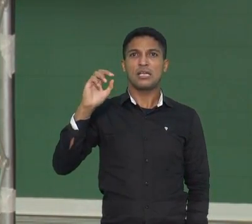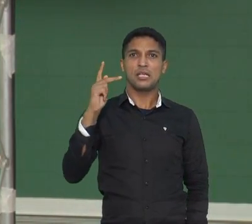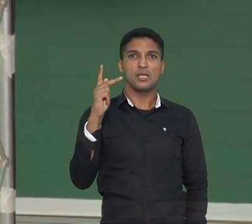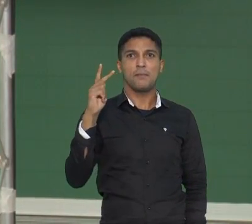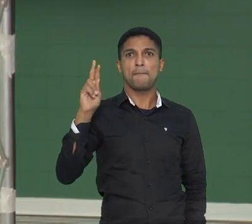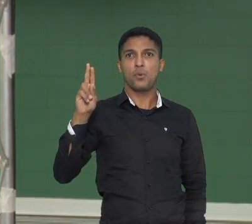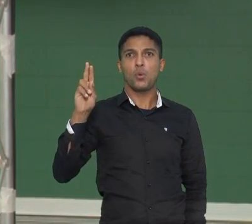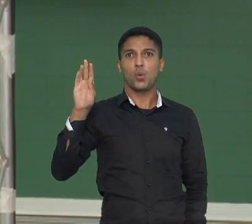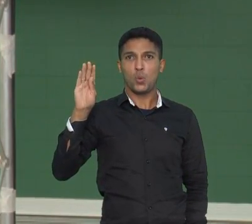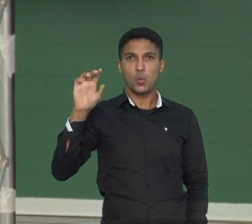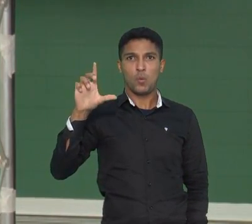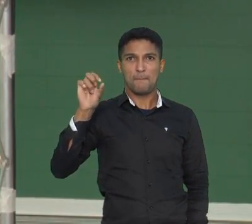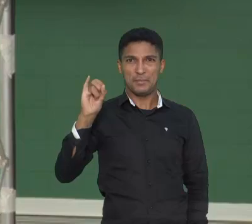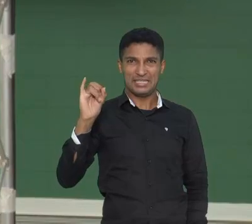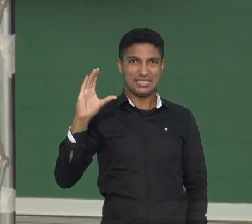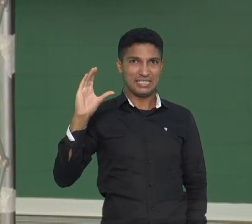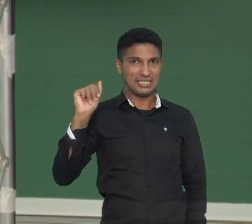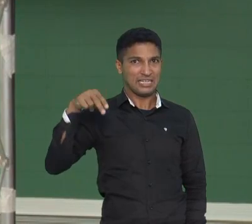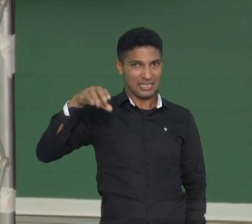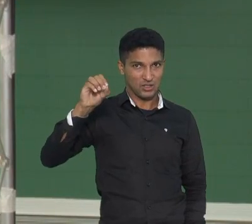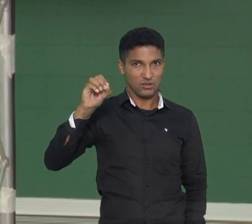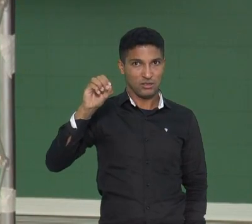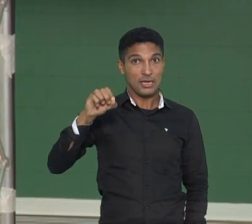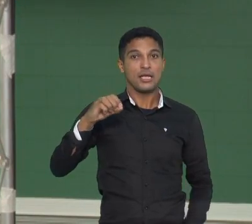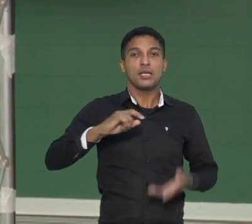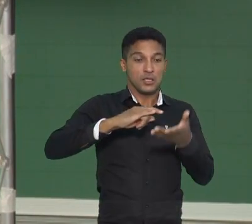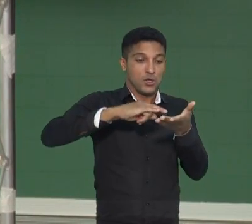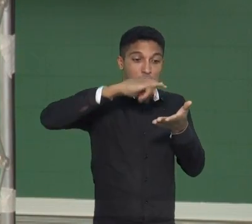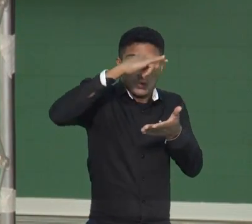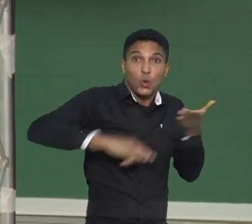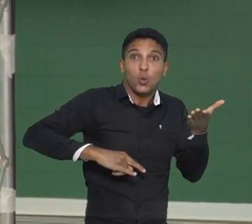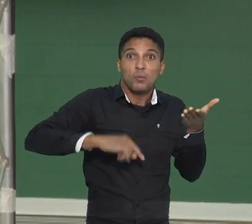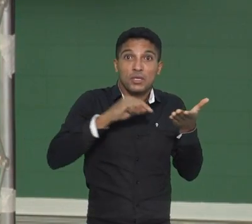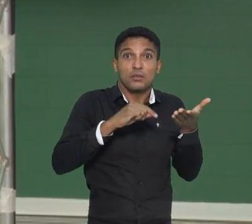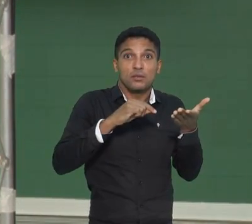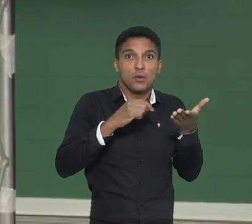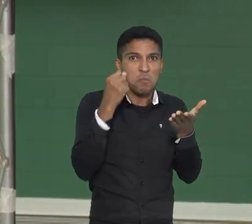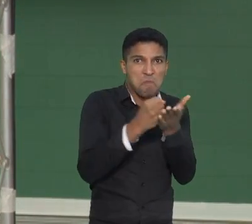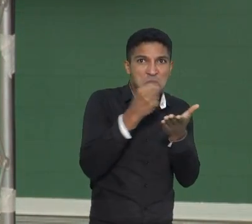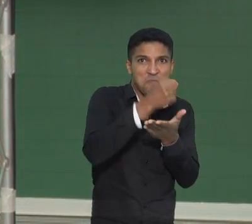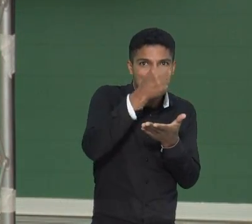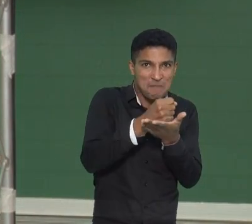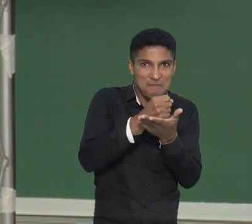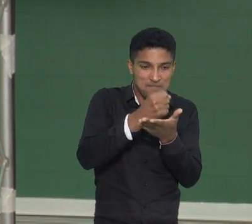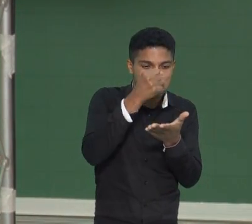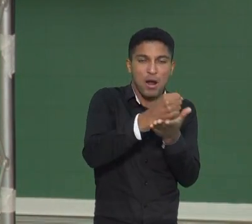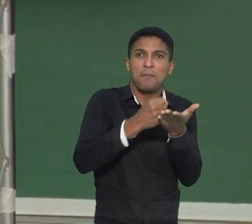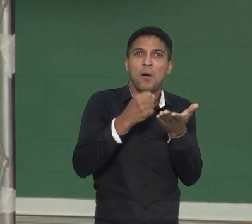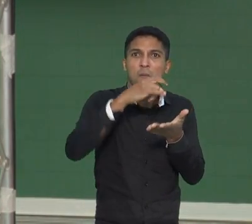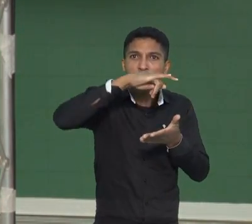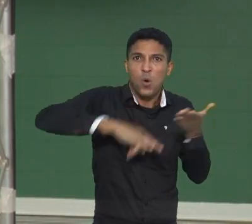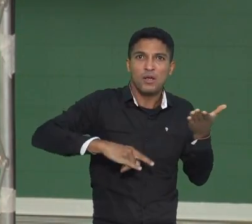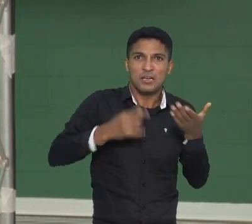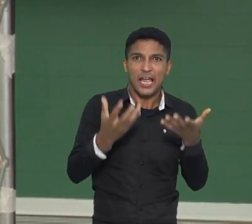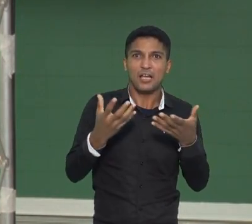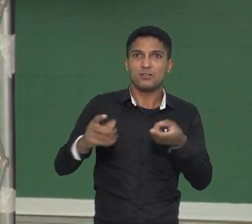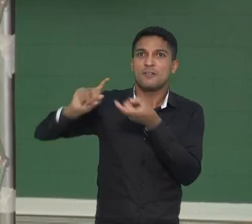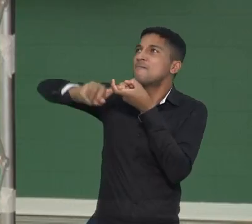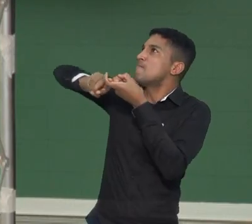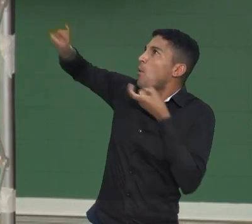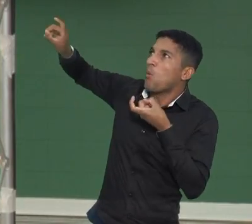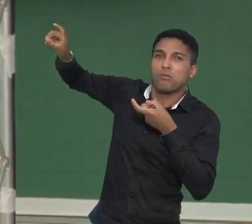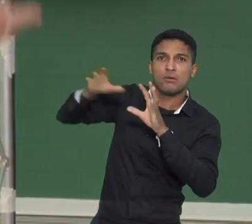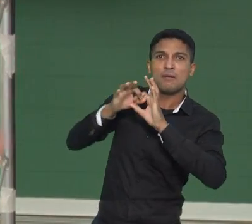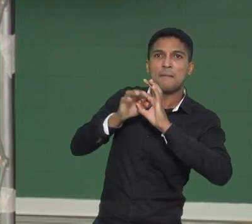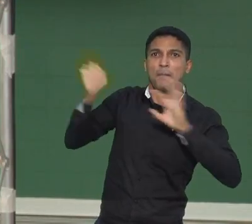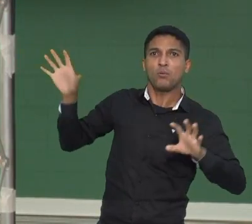A separação política em relação a Portugal. E, além de republicano, concorram